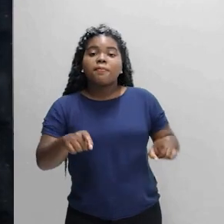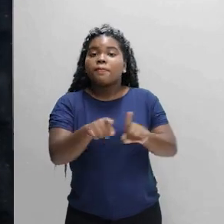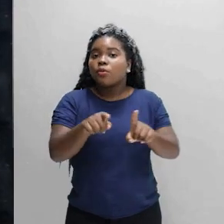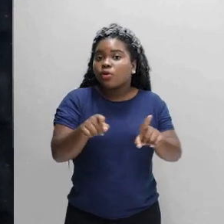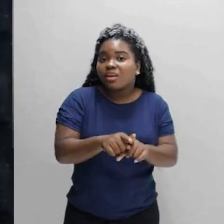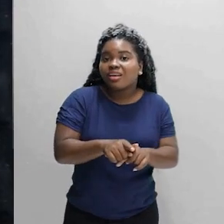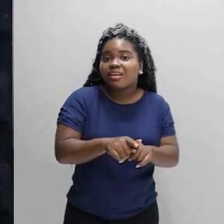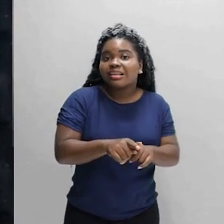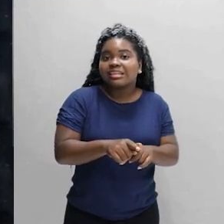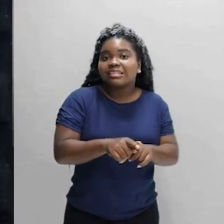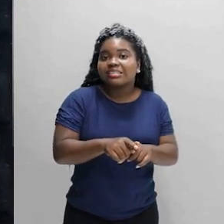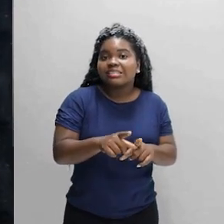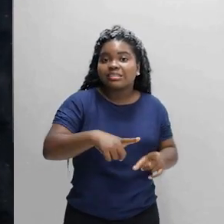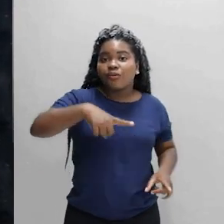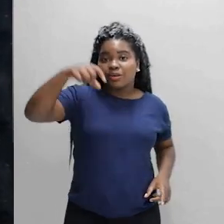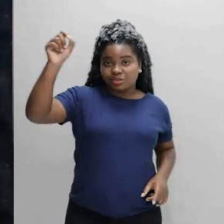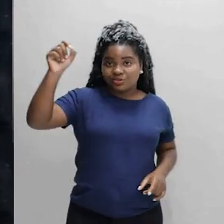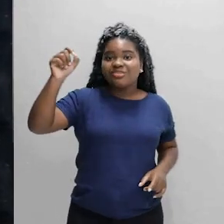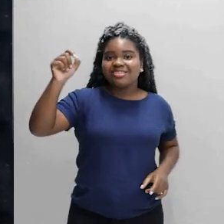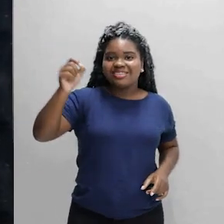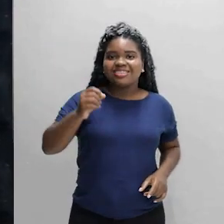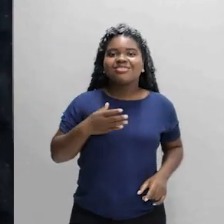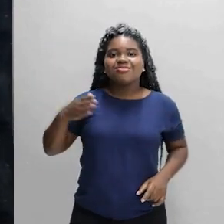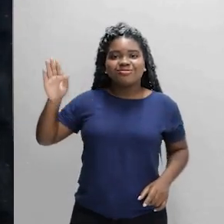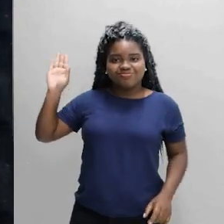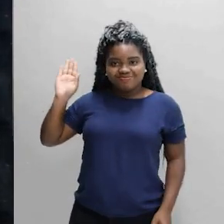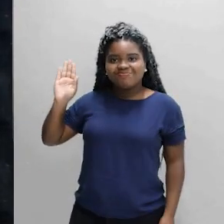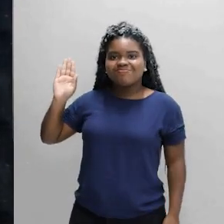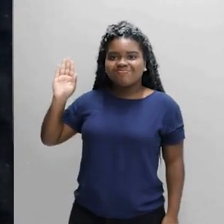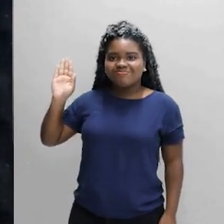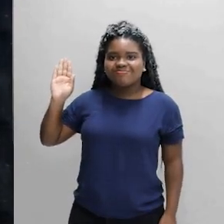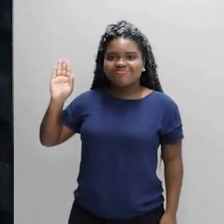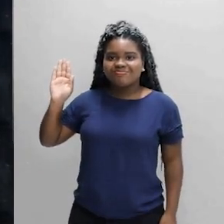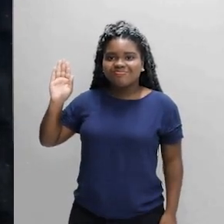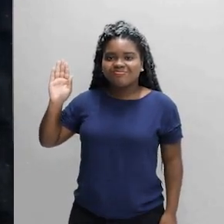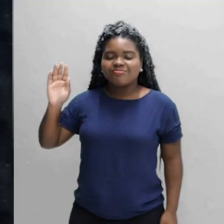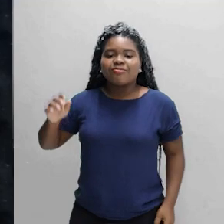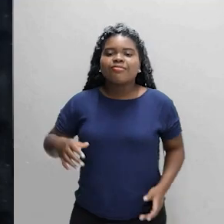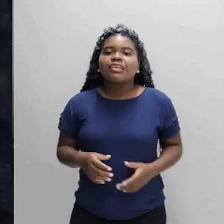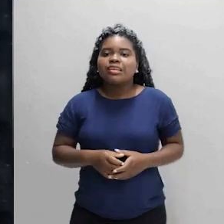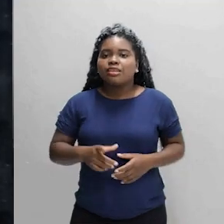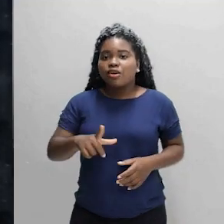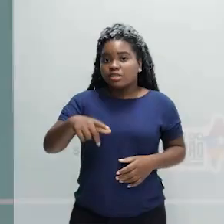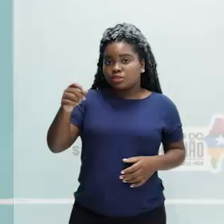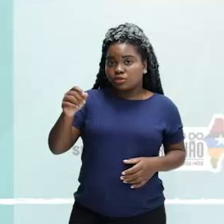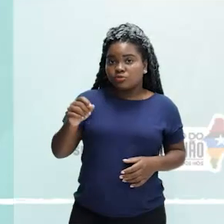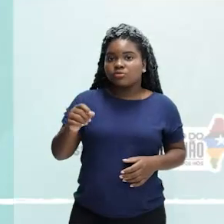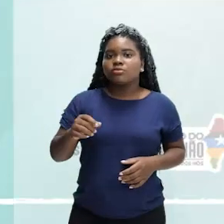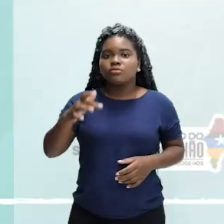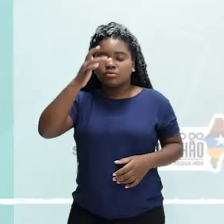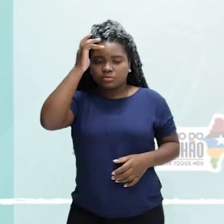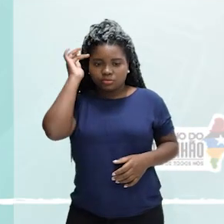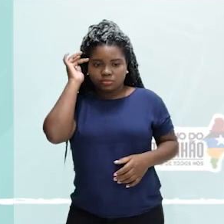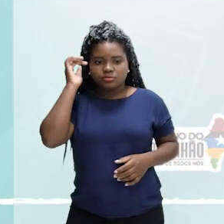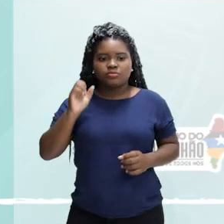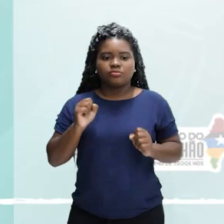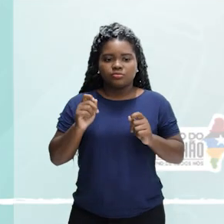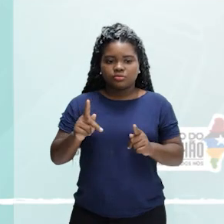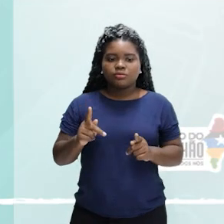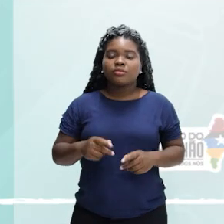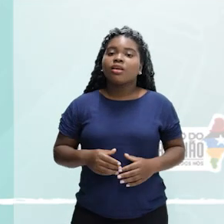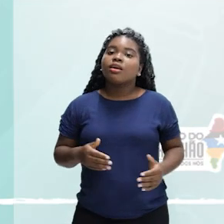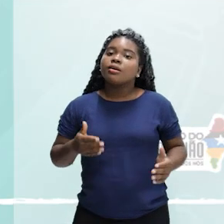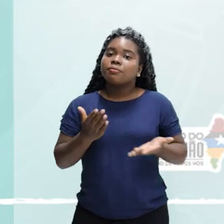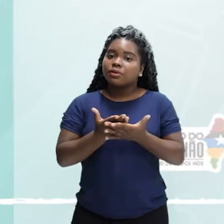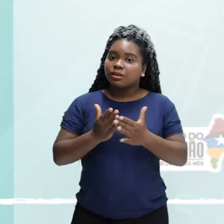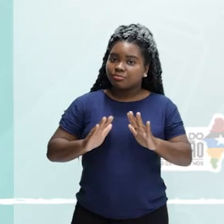Ponto. A participação que deve haver do cidadão é exatamente na escolha dessas pessoas. Beleza? E aí, para a